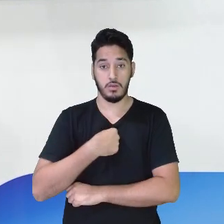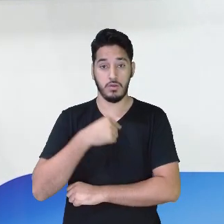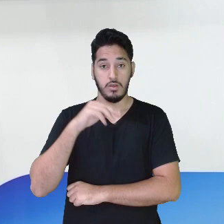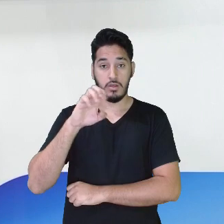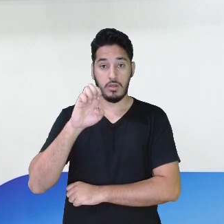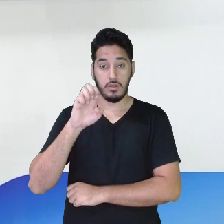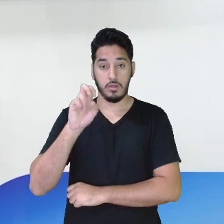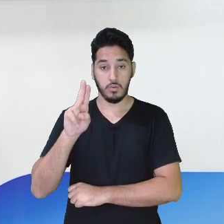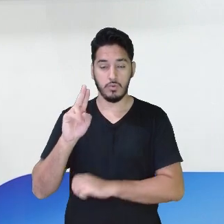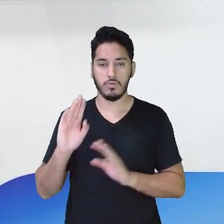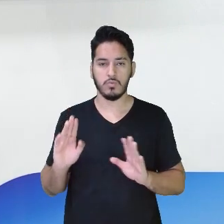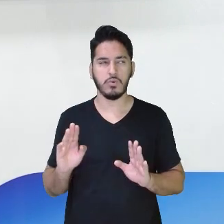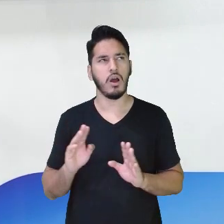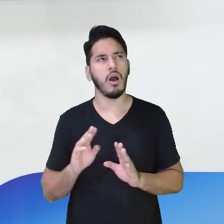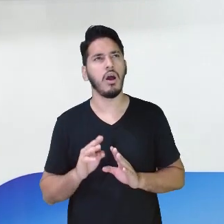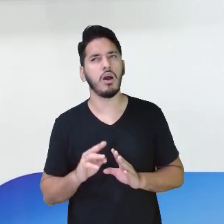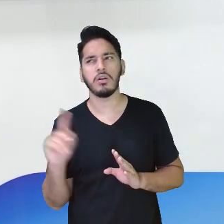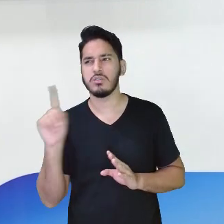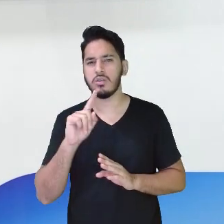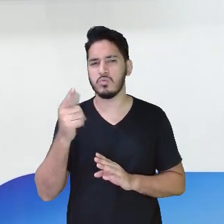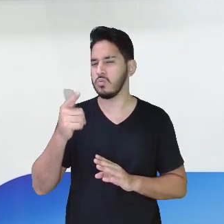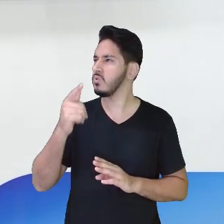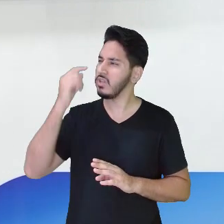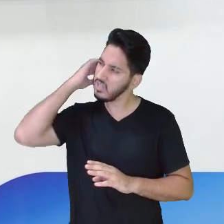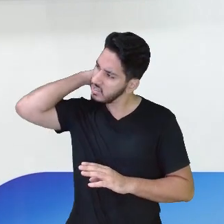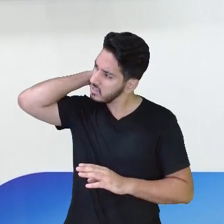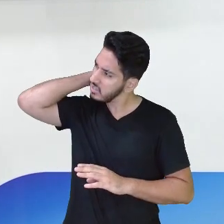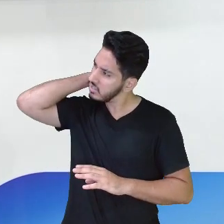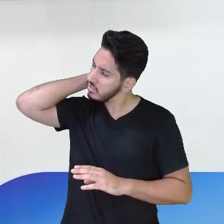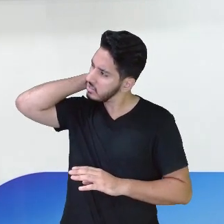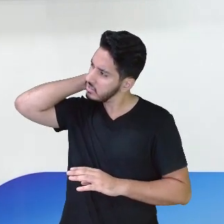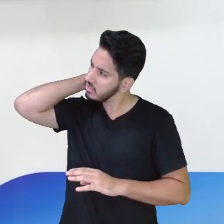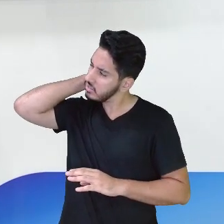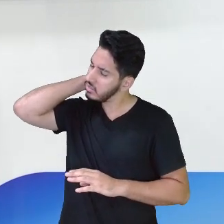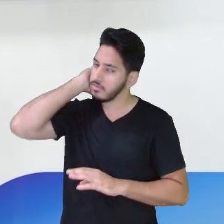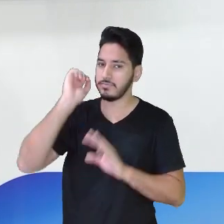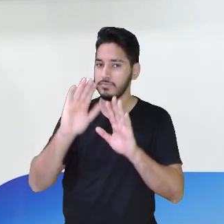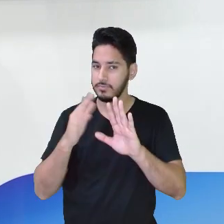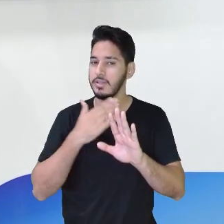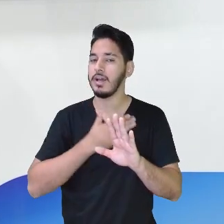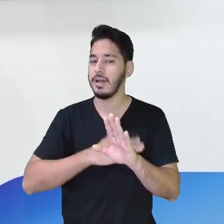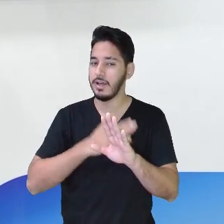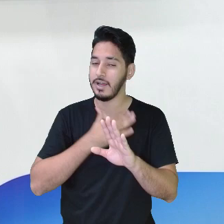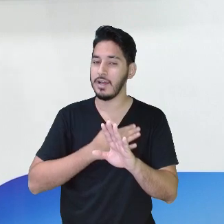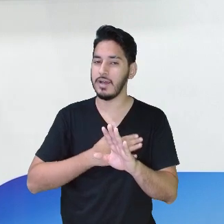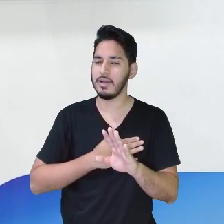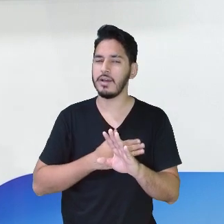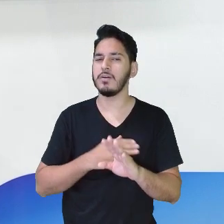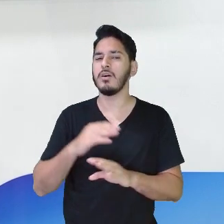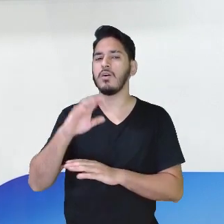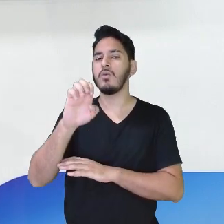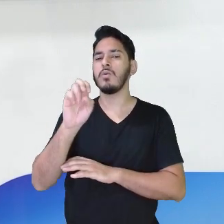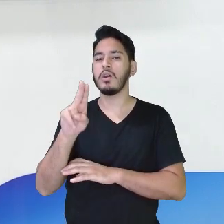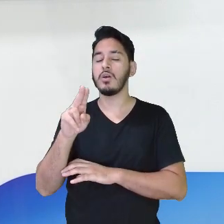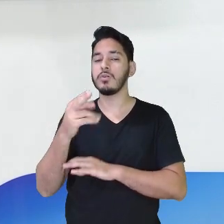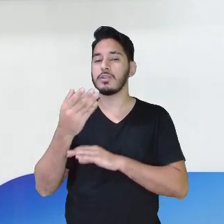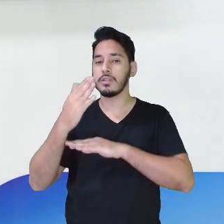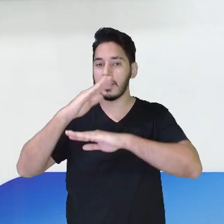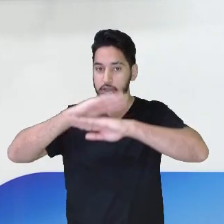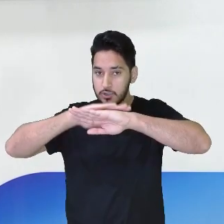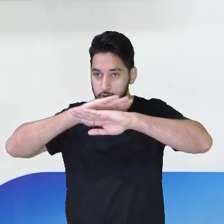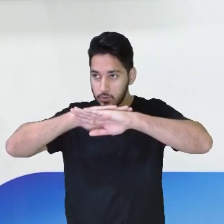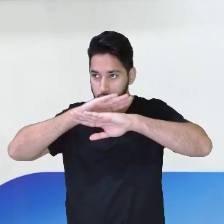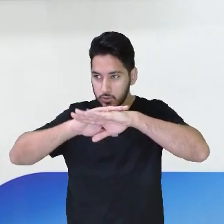você vai dizer, professora, então não é não, porque não tem eu aqui. Observa direitinho, será que o eu não está escondido em